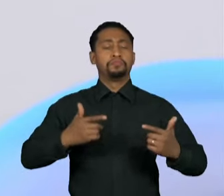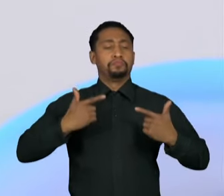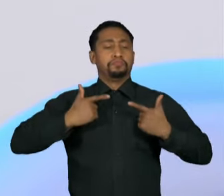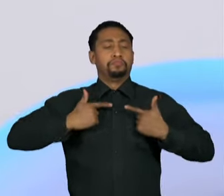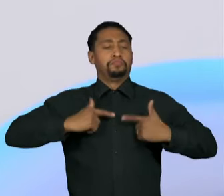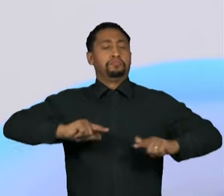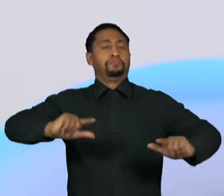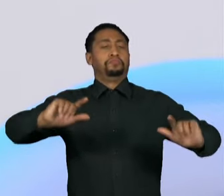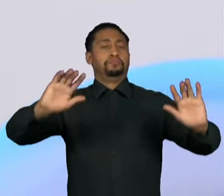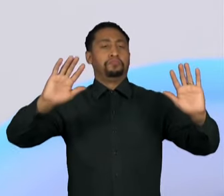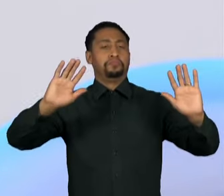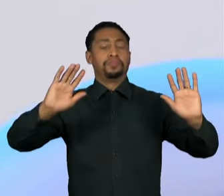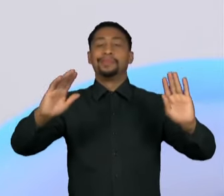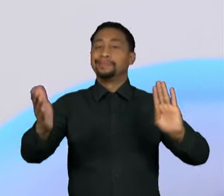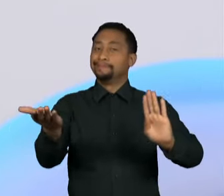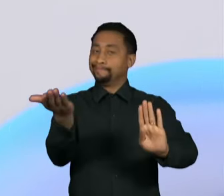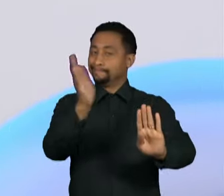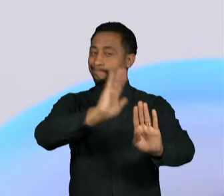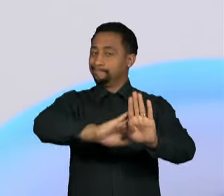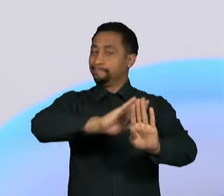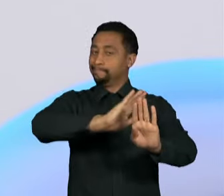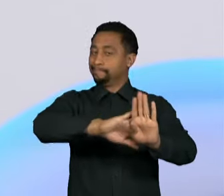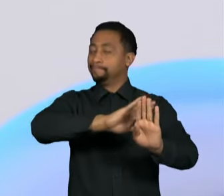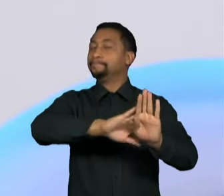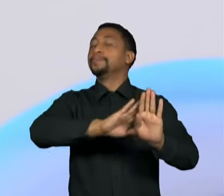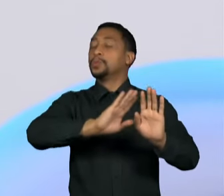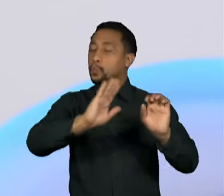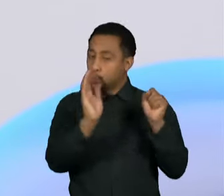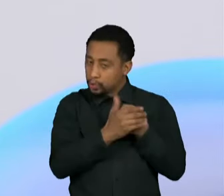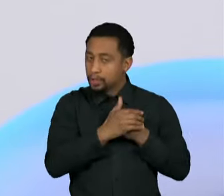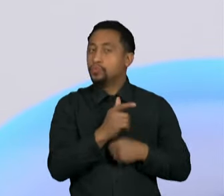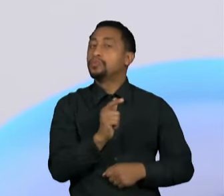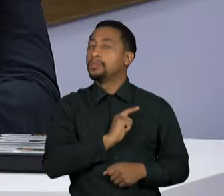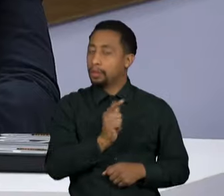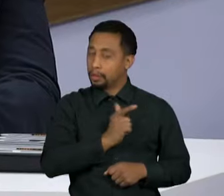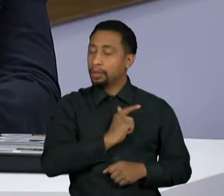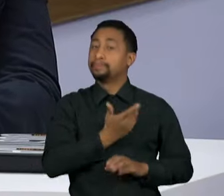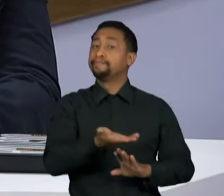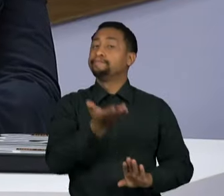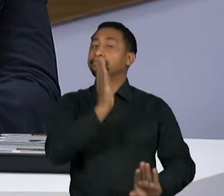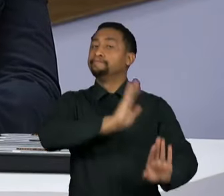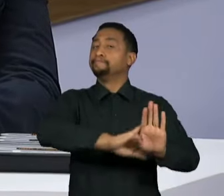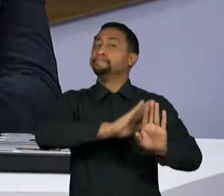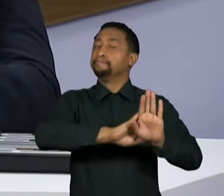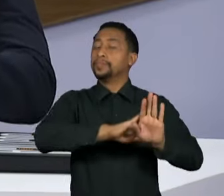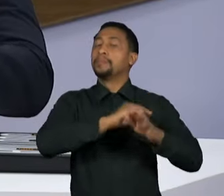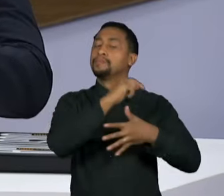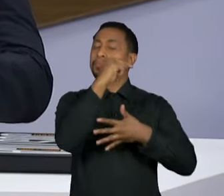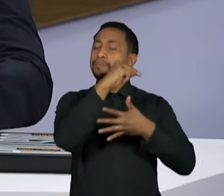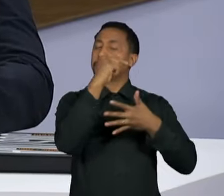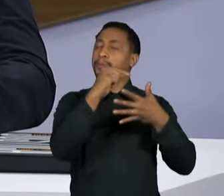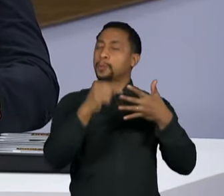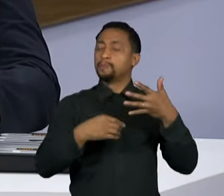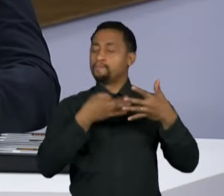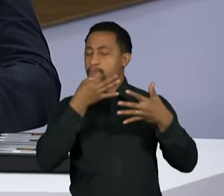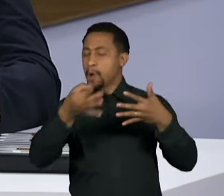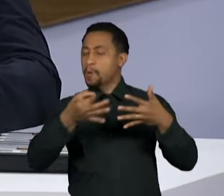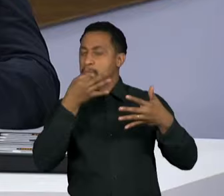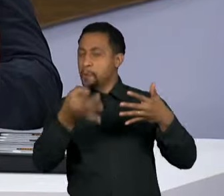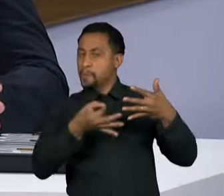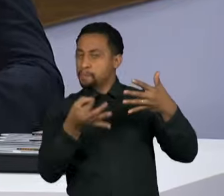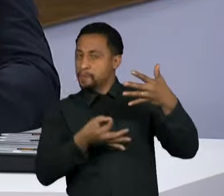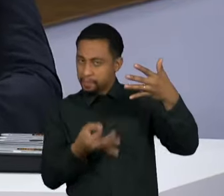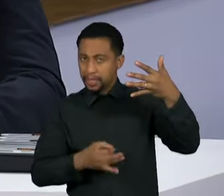ele está escondendo, que ele não está sendo neutro coisa nenhuma, ele tem um grupo de valores ali que ele está trazendo, ainda que com uma retórica que